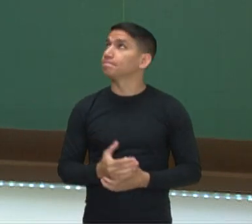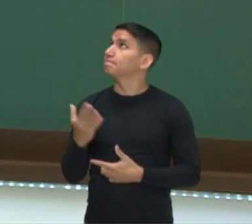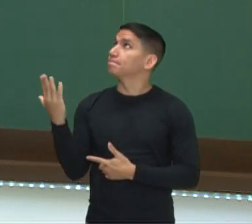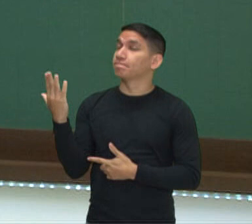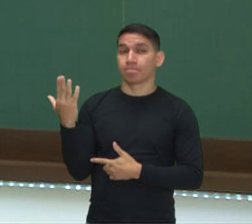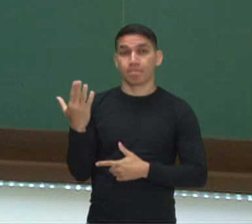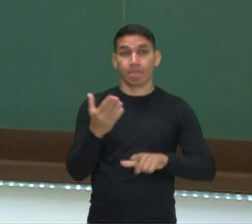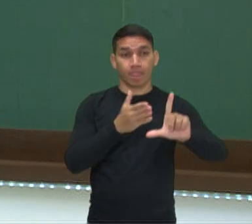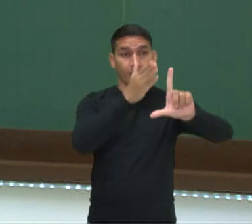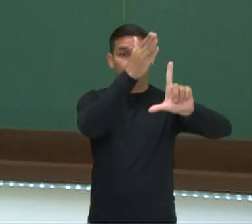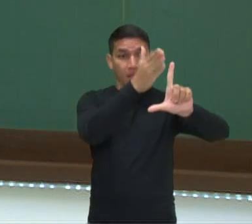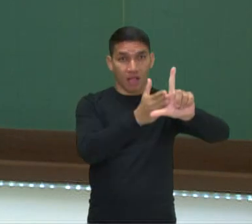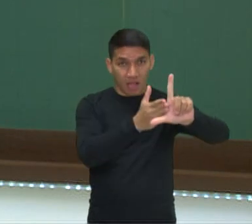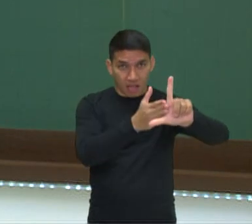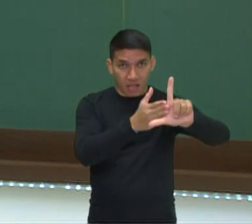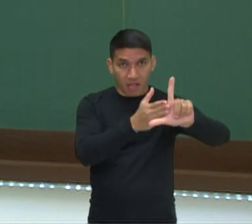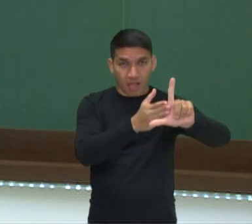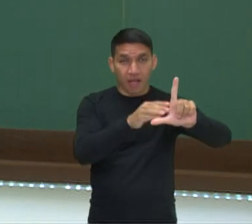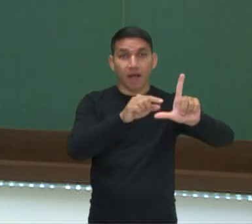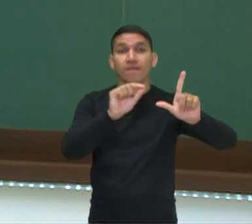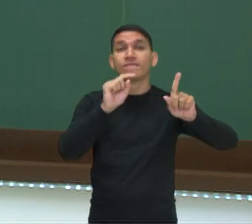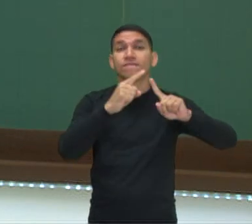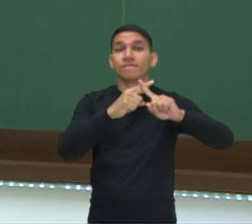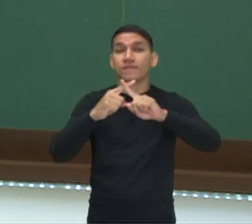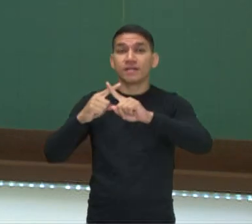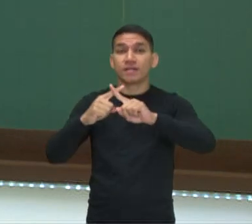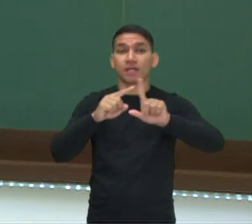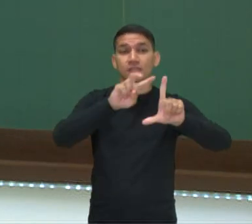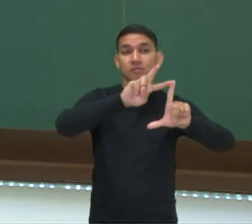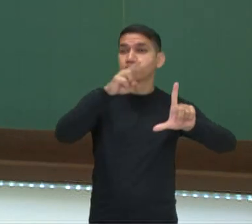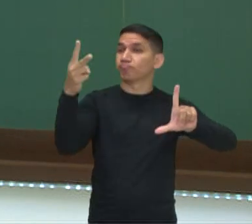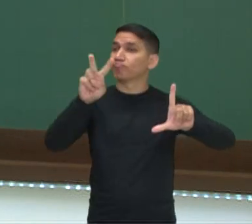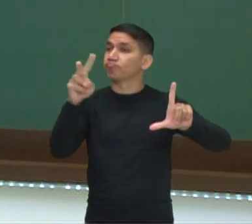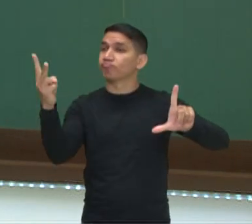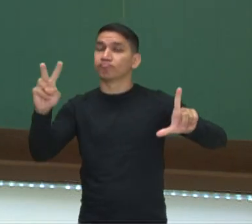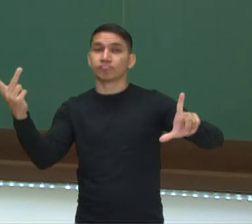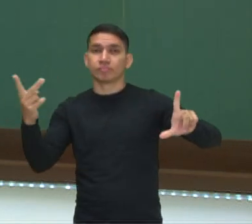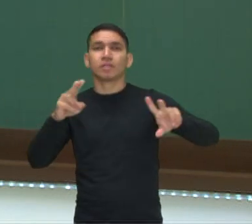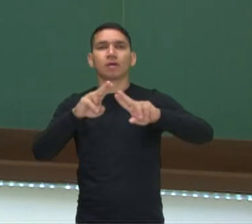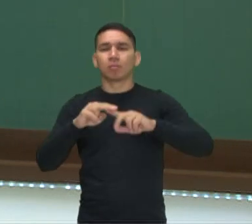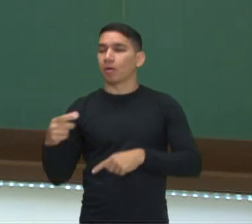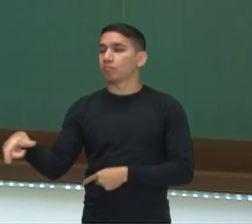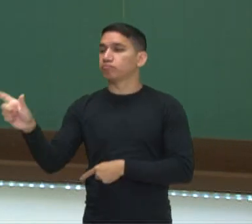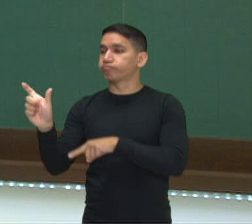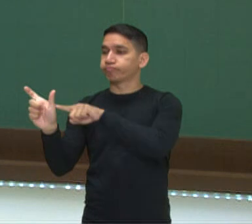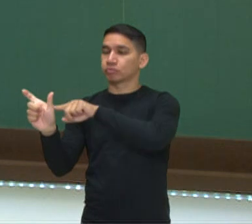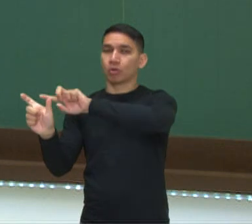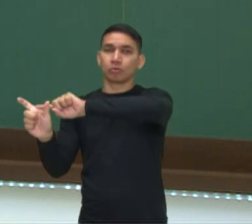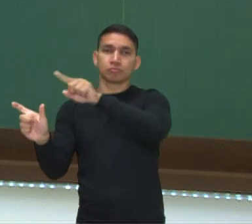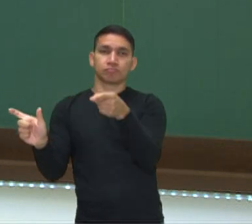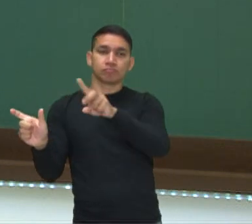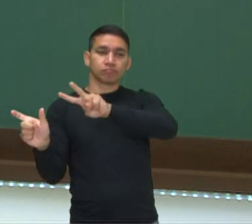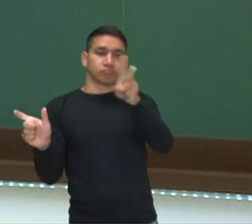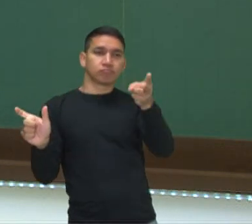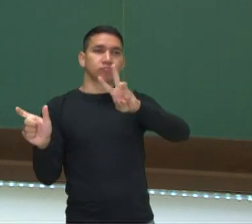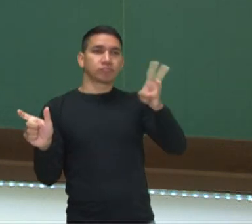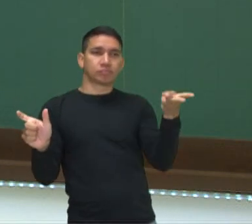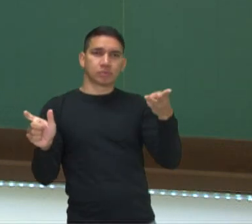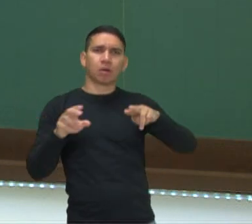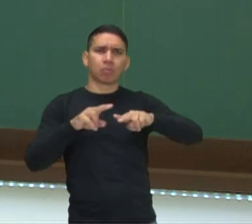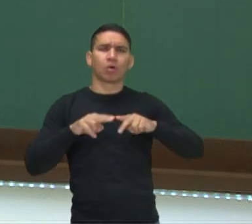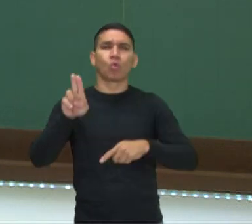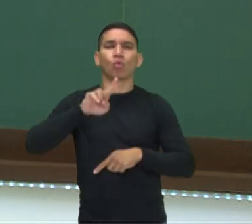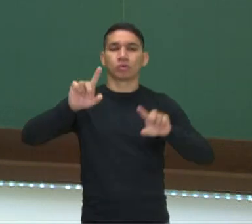Largura vezes comprimento, não é? Aplica a distributiva, coloca o polinômio maior ali entre parênteses,